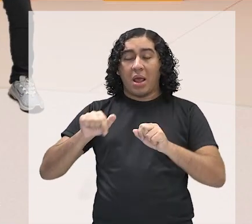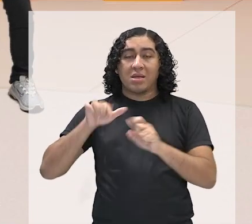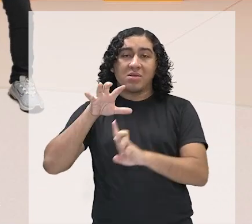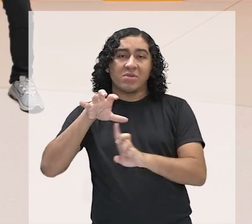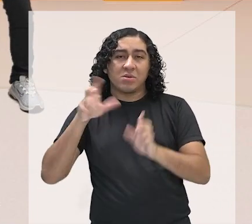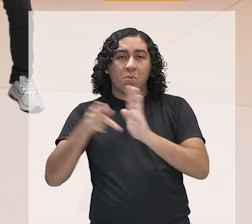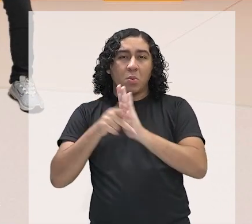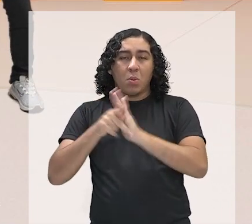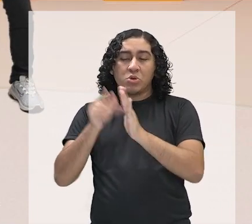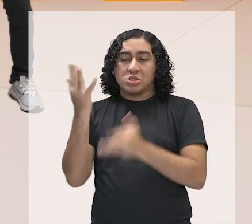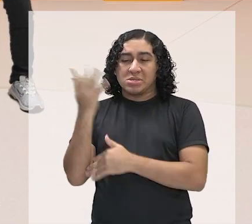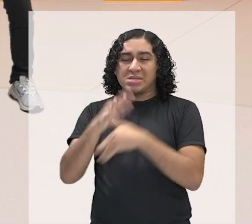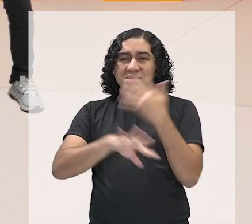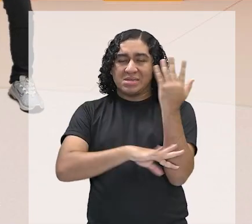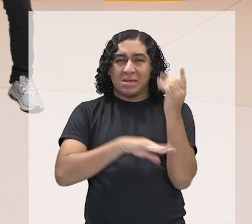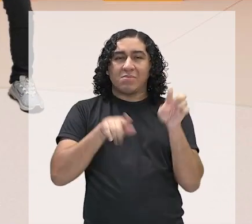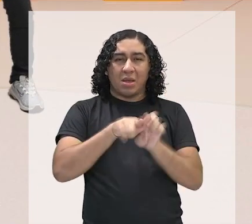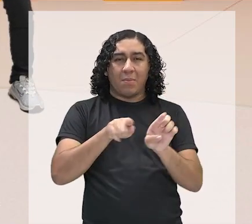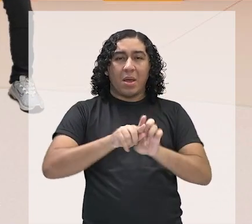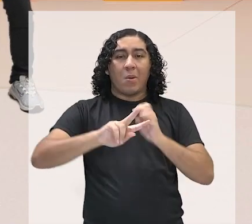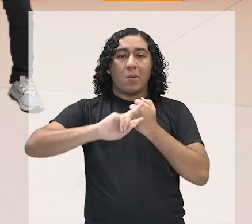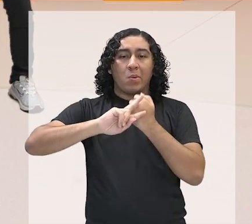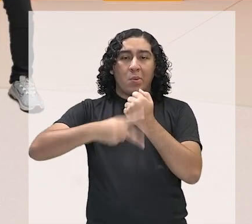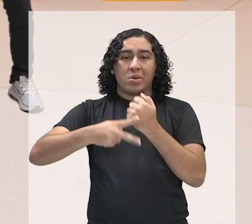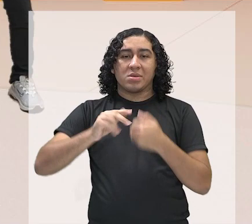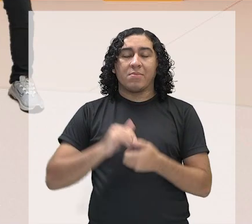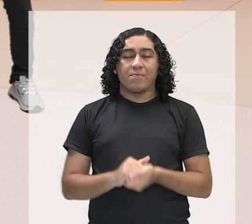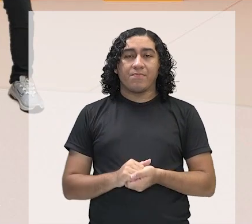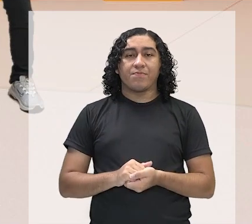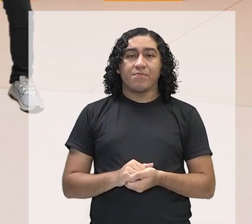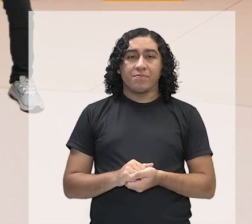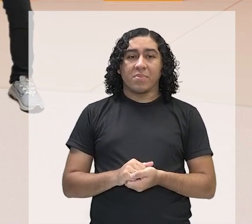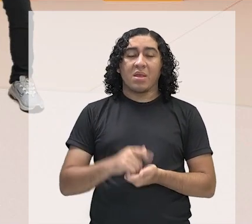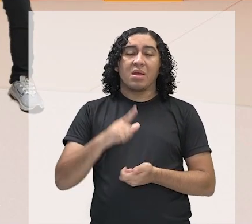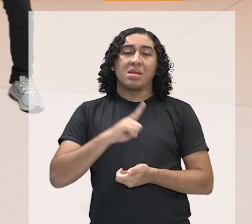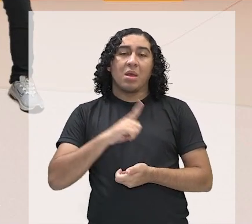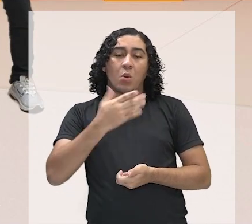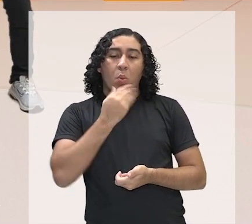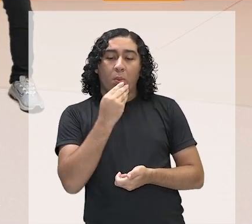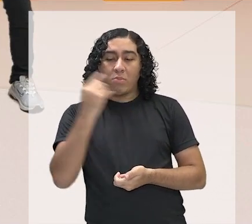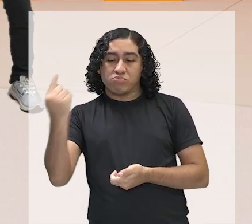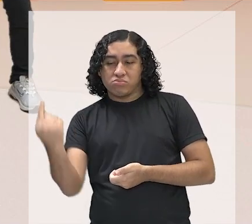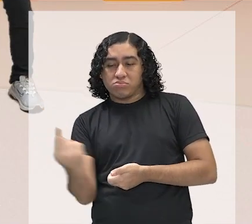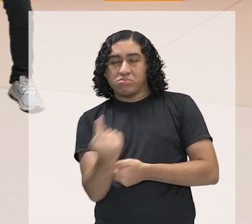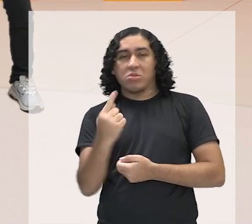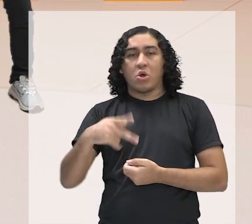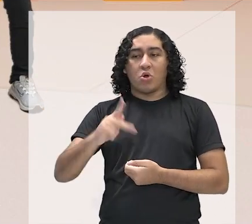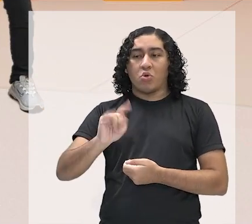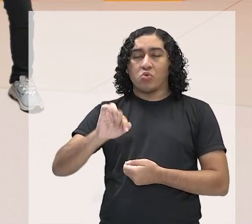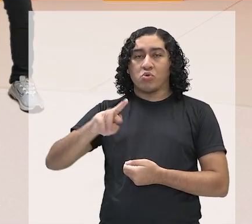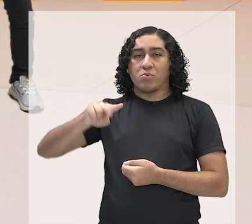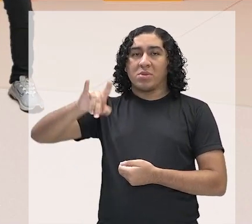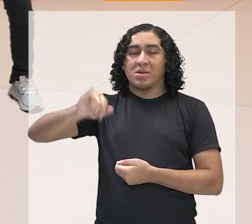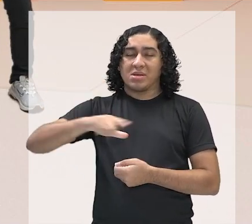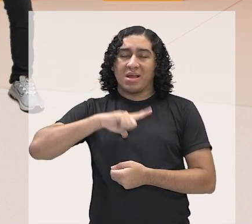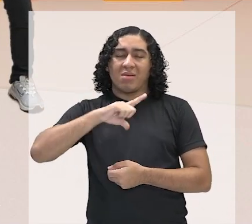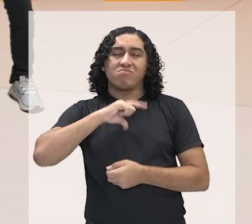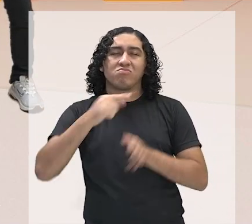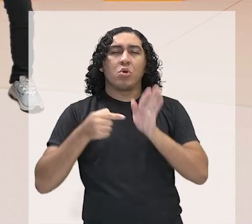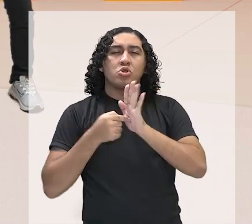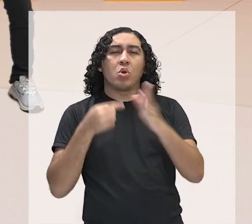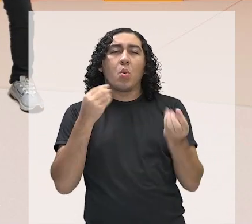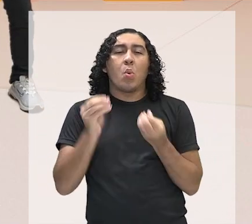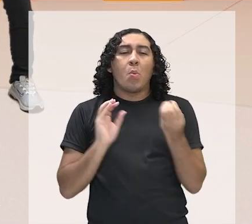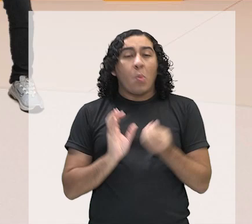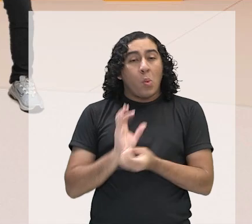como as suas consequências. O personagem Curumim vai falar um pouco, tá? É apenas uma parte, de como se dá essas interferências